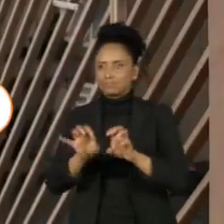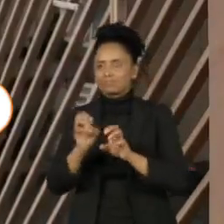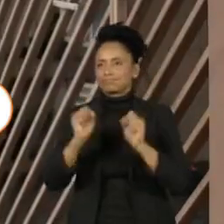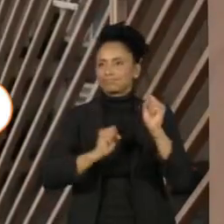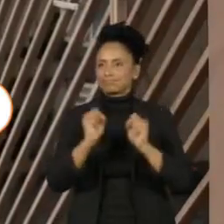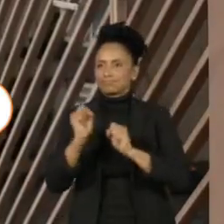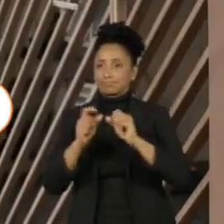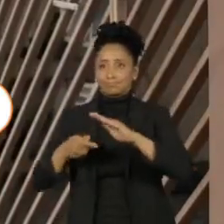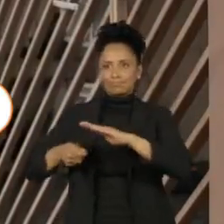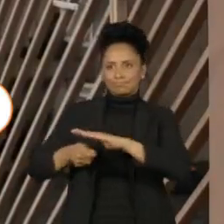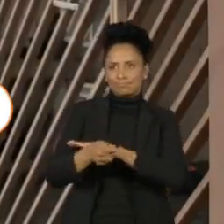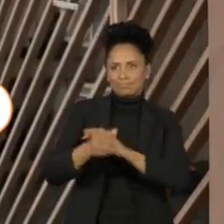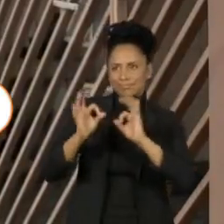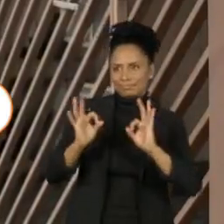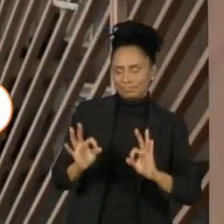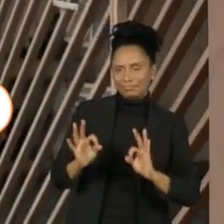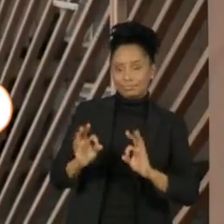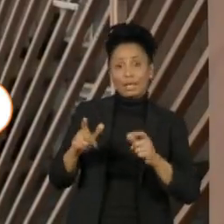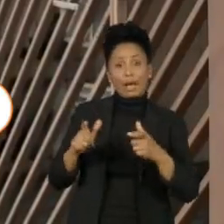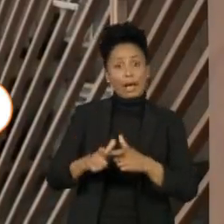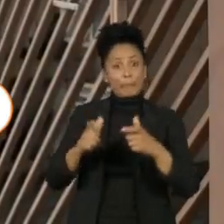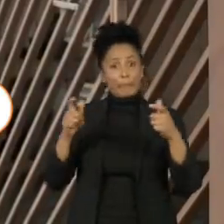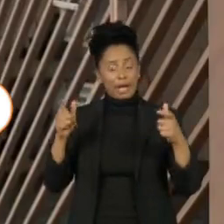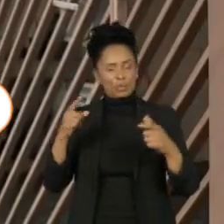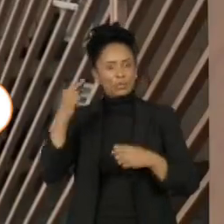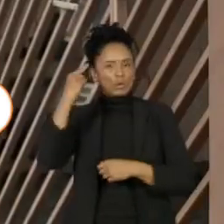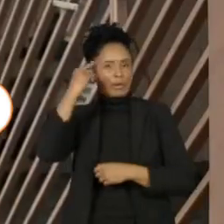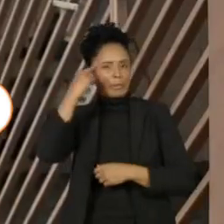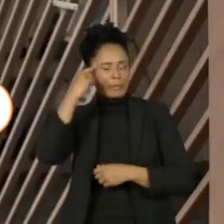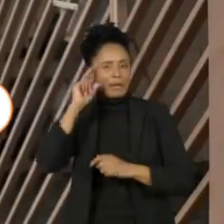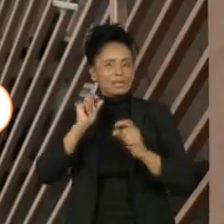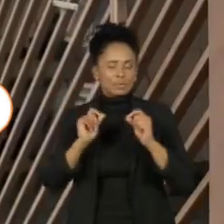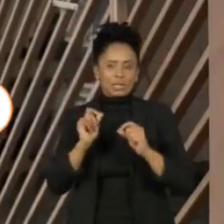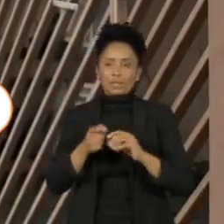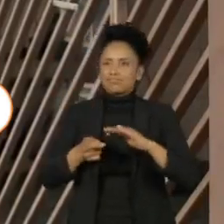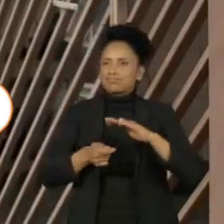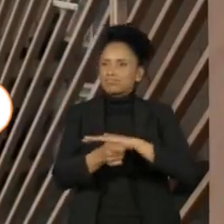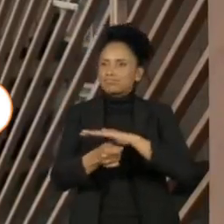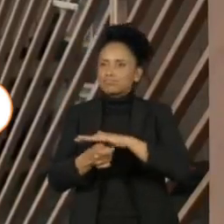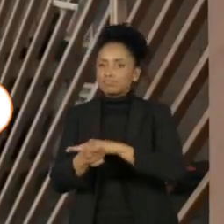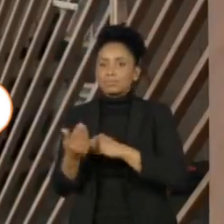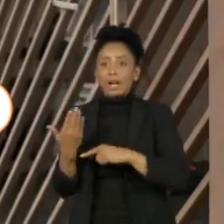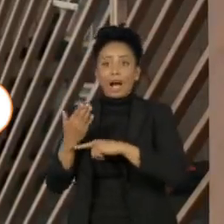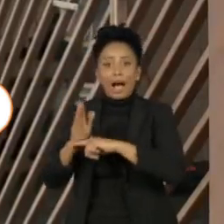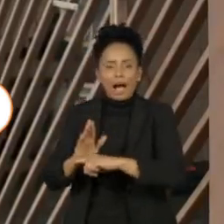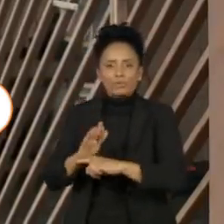do Brasil e que em alguns casos esses investimentos ajudaram a salvar empregos aqui no país